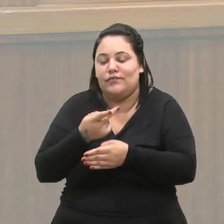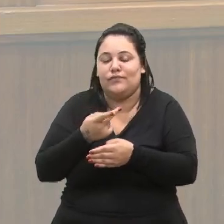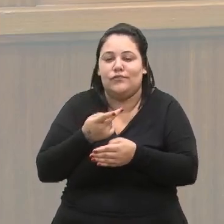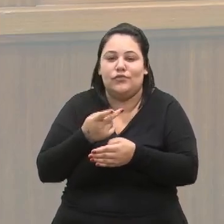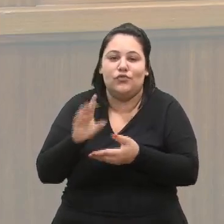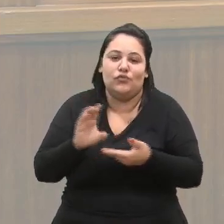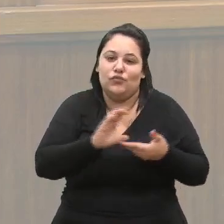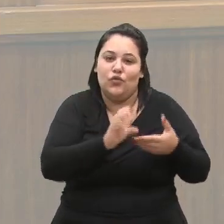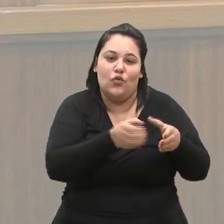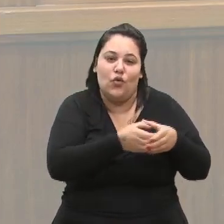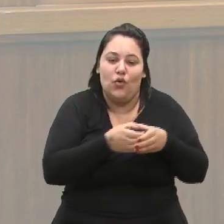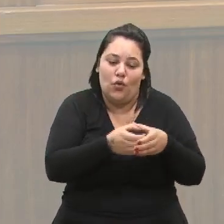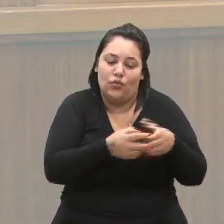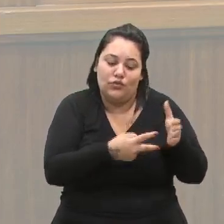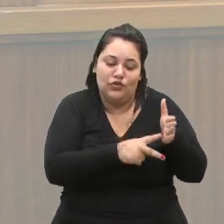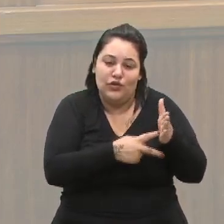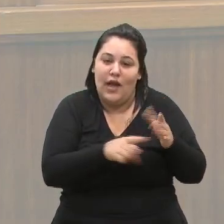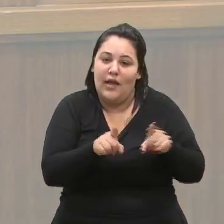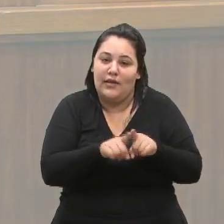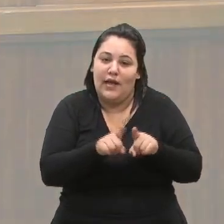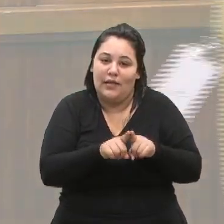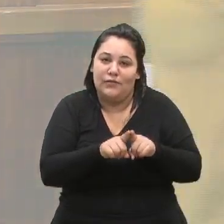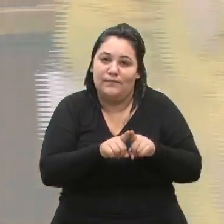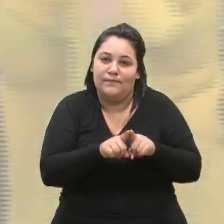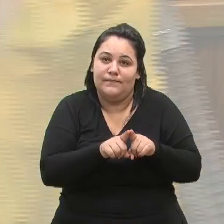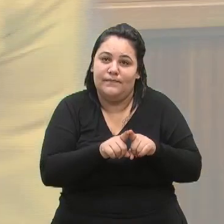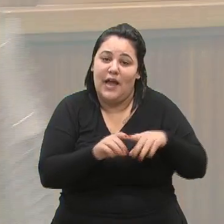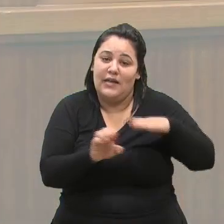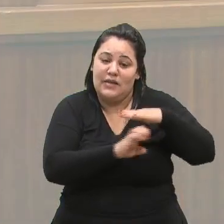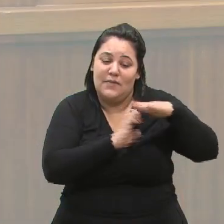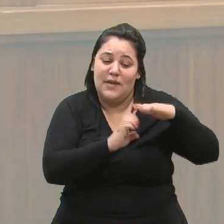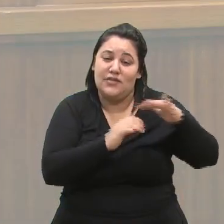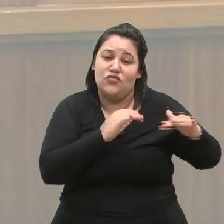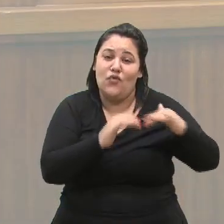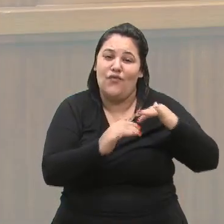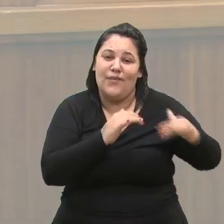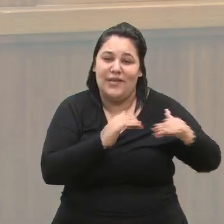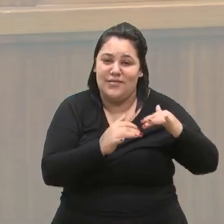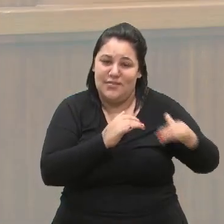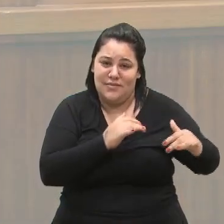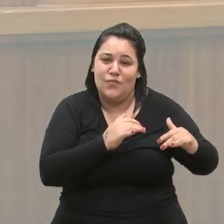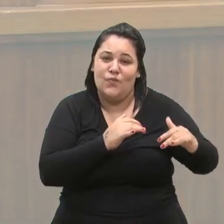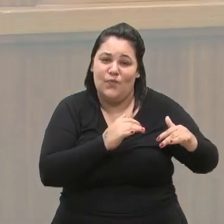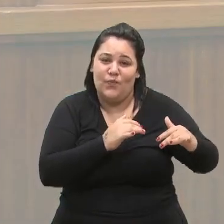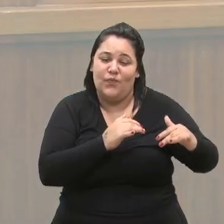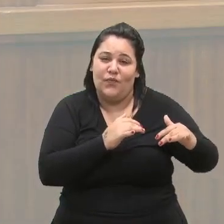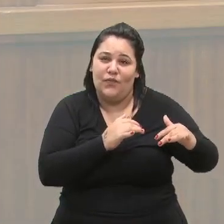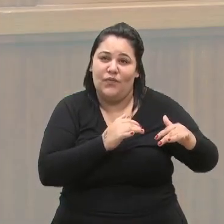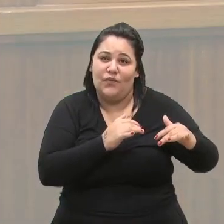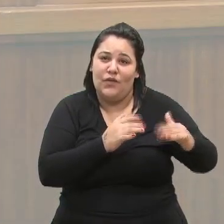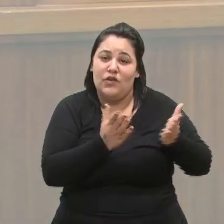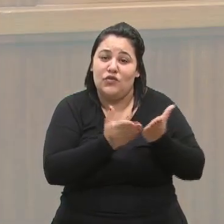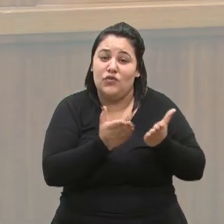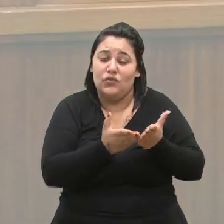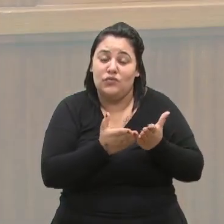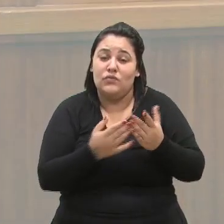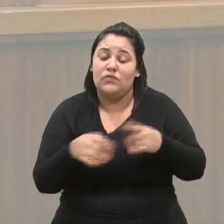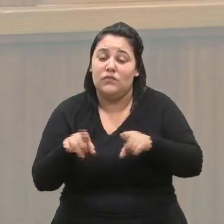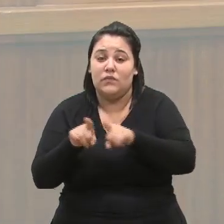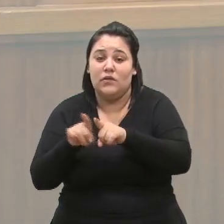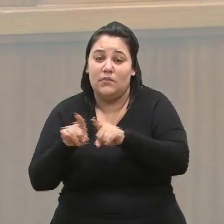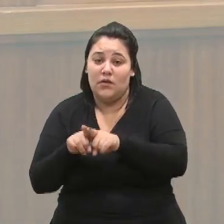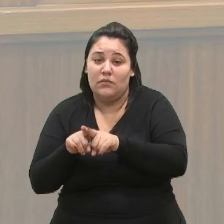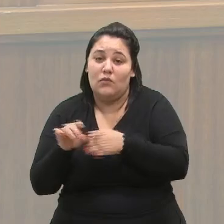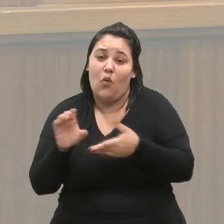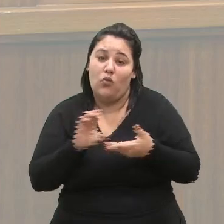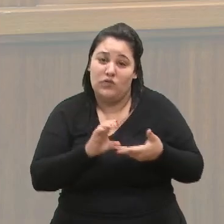sindicatos, com as organizações de movimento estudantil, com o Conselho Estadual de